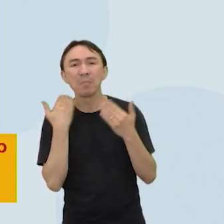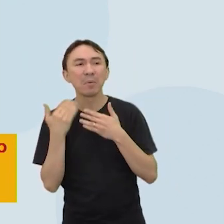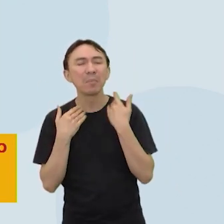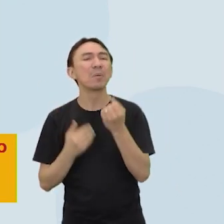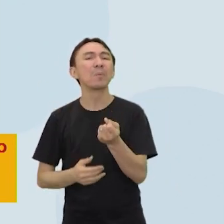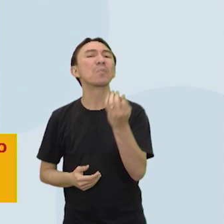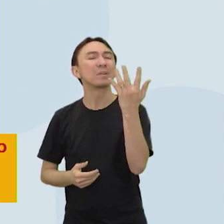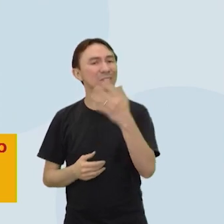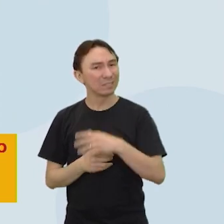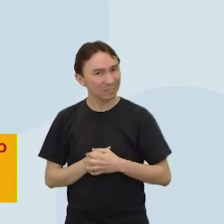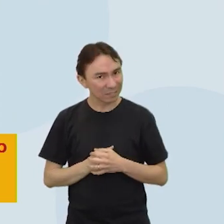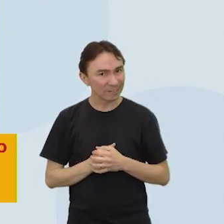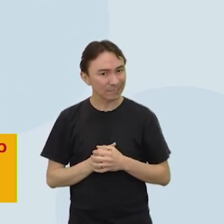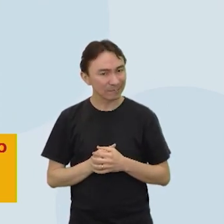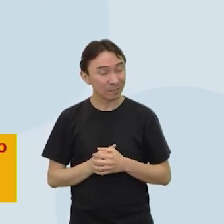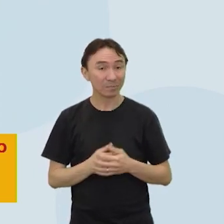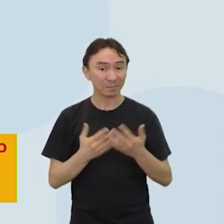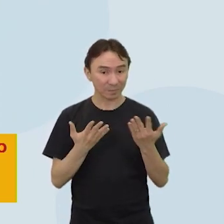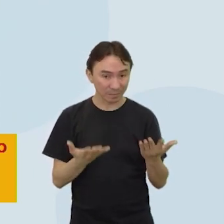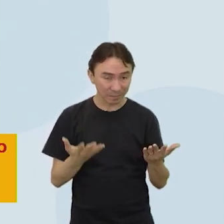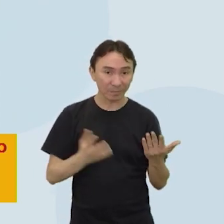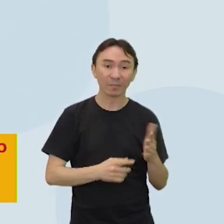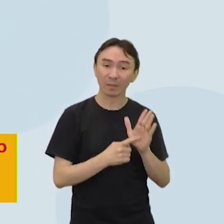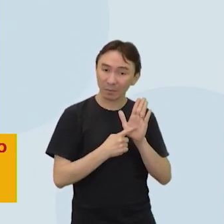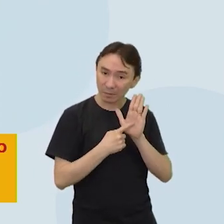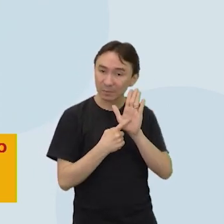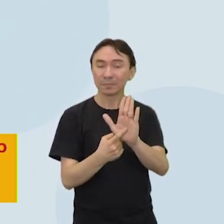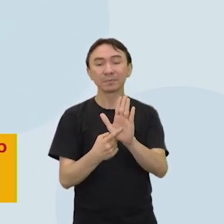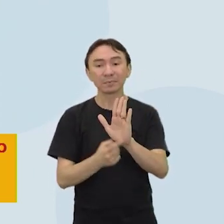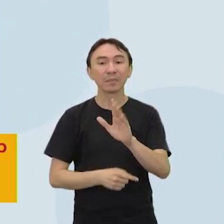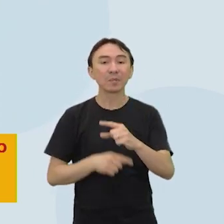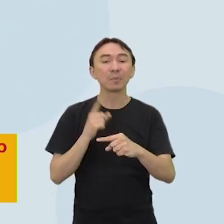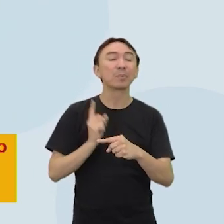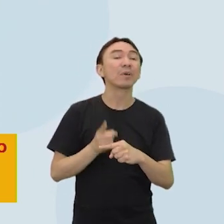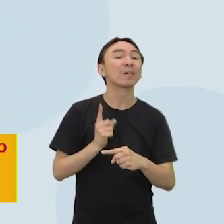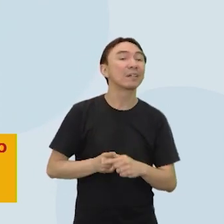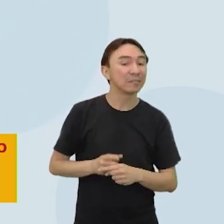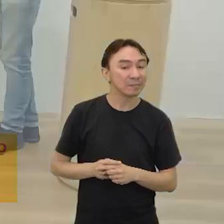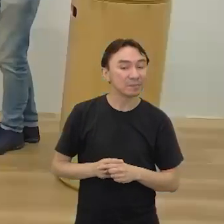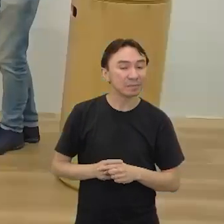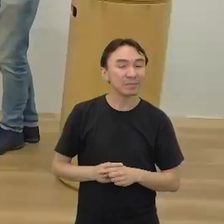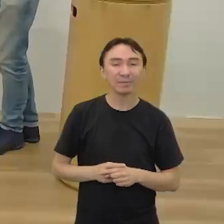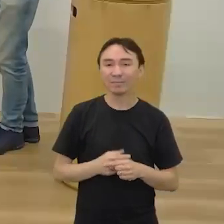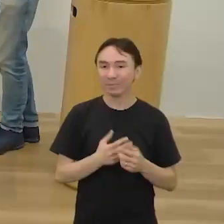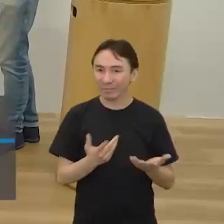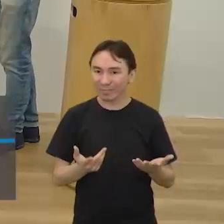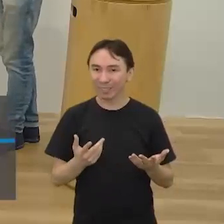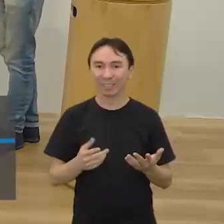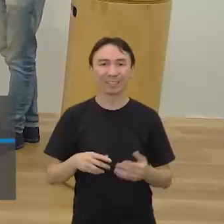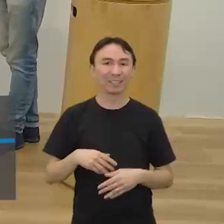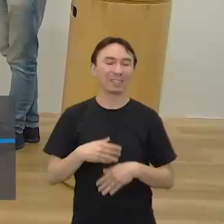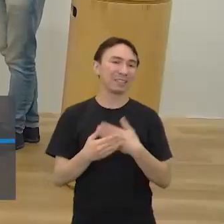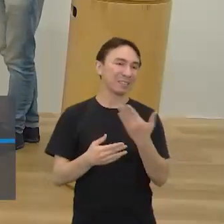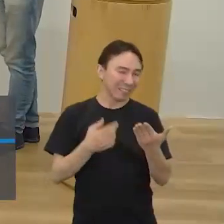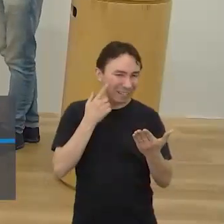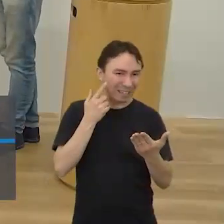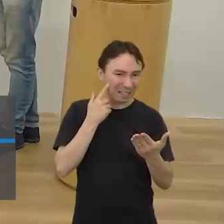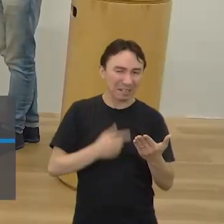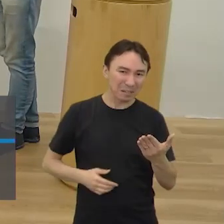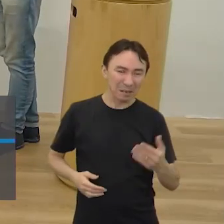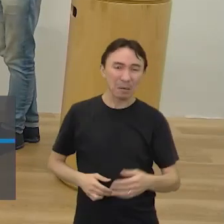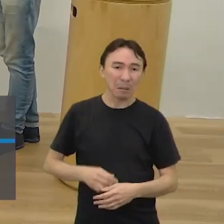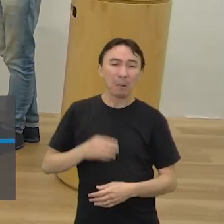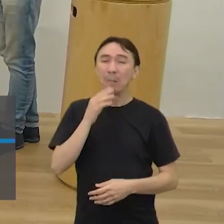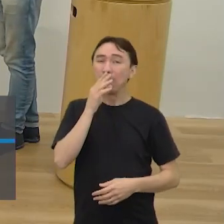quero trazer isso para a atenção, porque, Mafezinha, no fundo, nada justifica uma